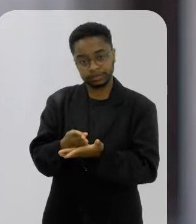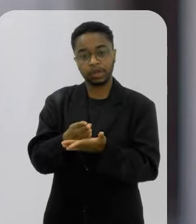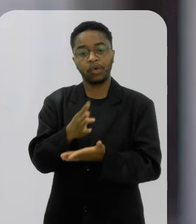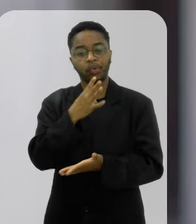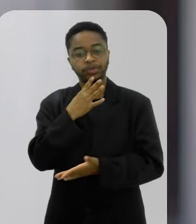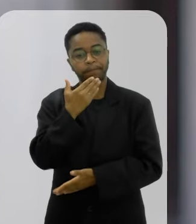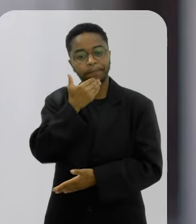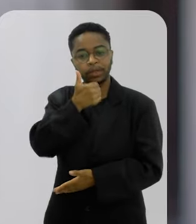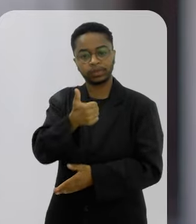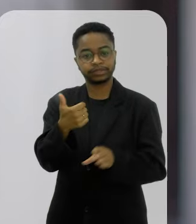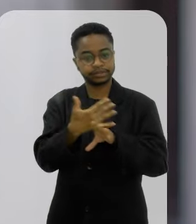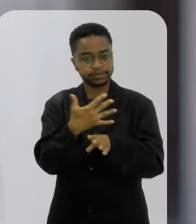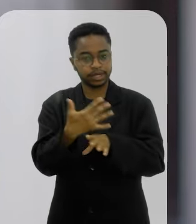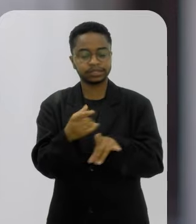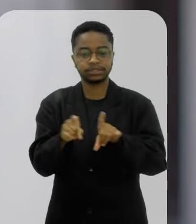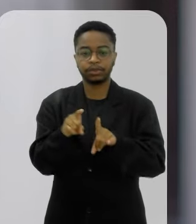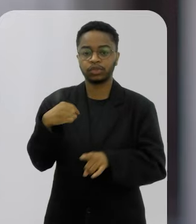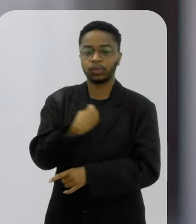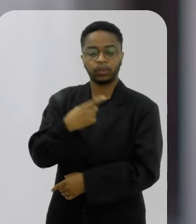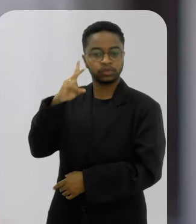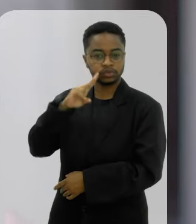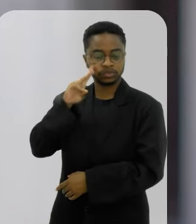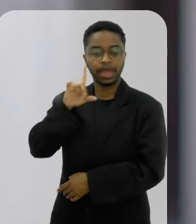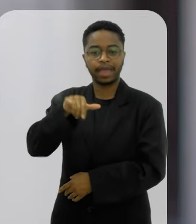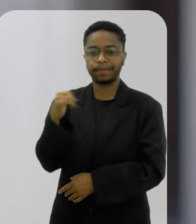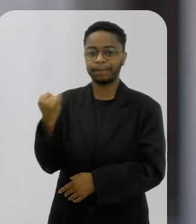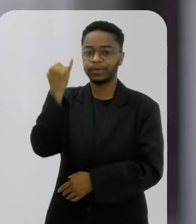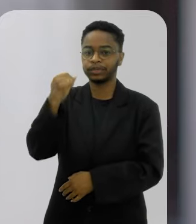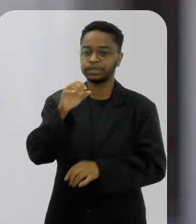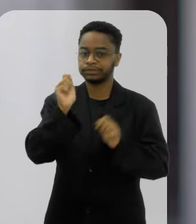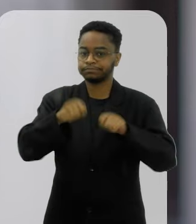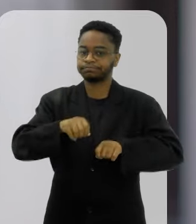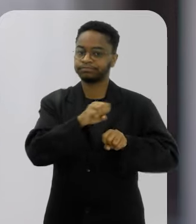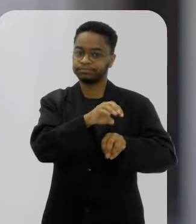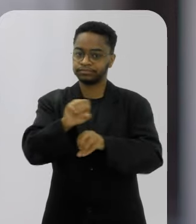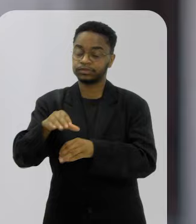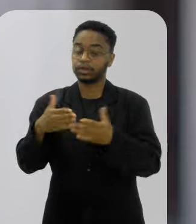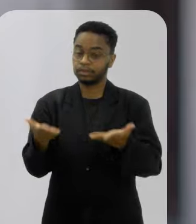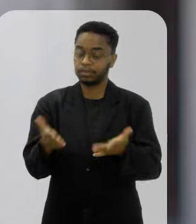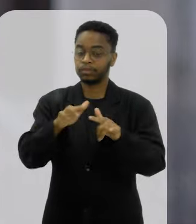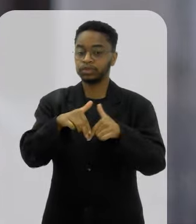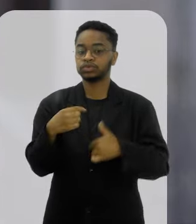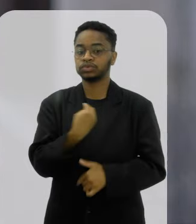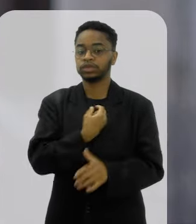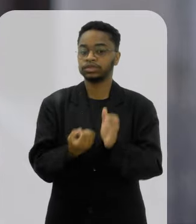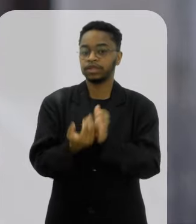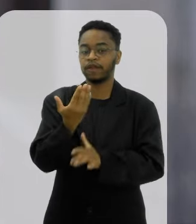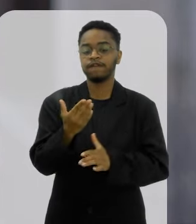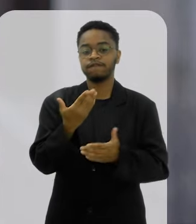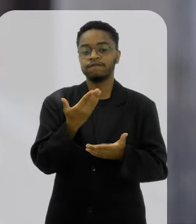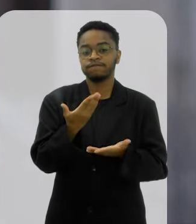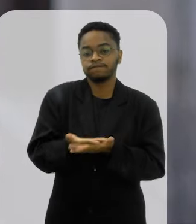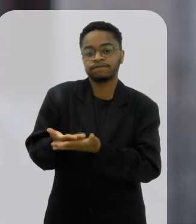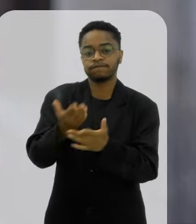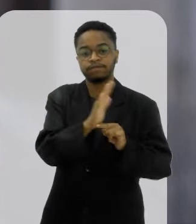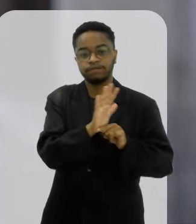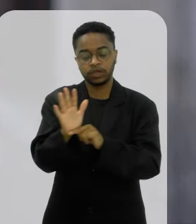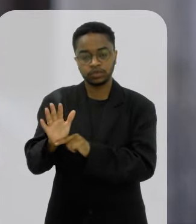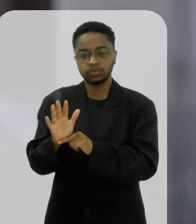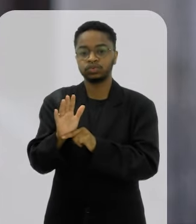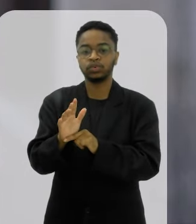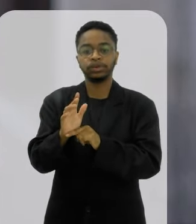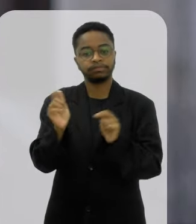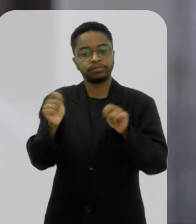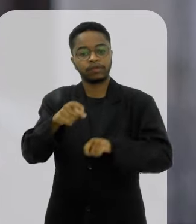que acredita que conhecer mais da nossa cidade e das nossas histórias são relevantes para o ensino. Por isso, desenvolvemos videoaulas como